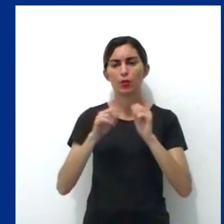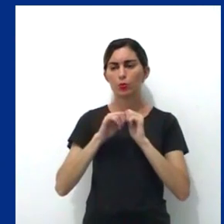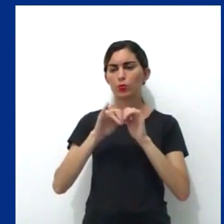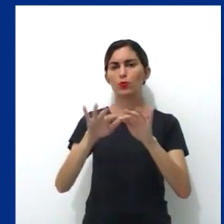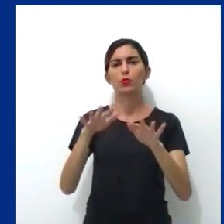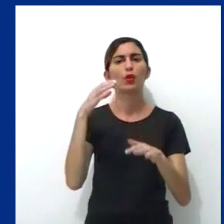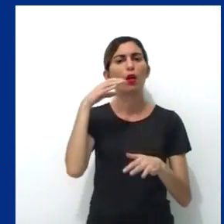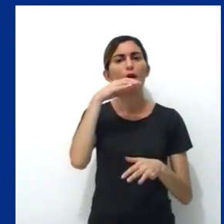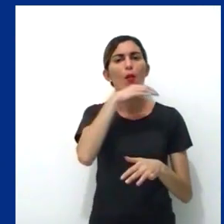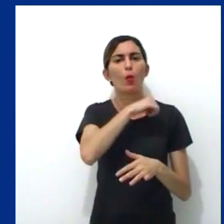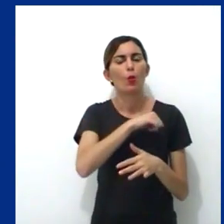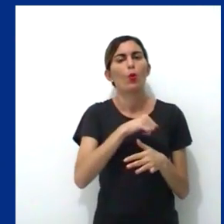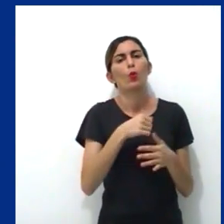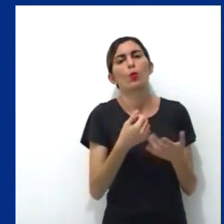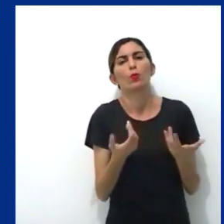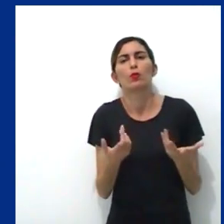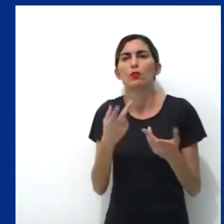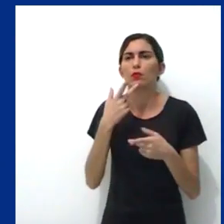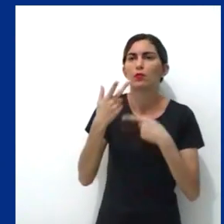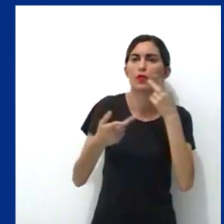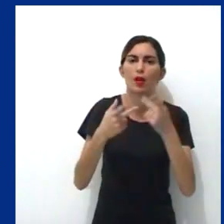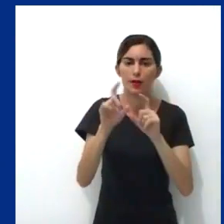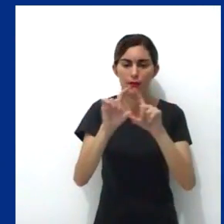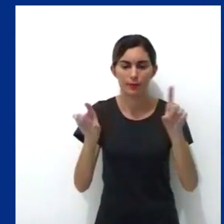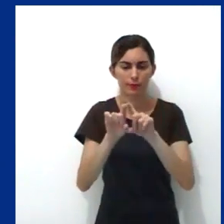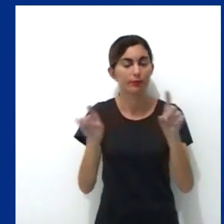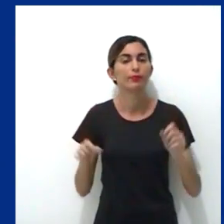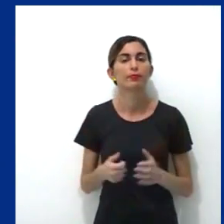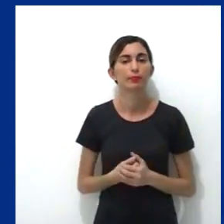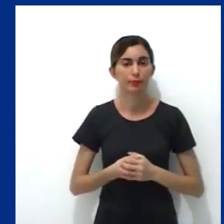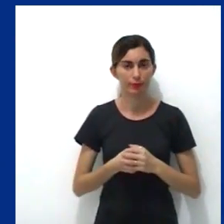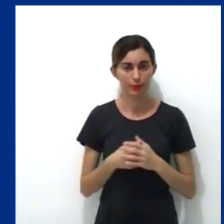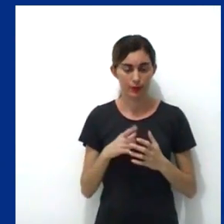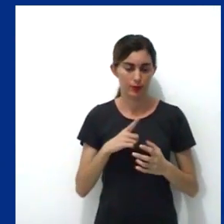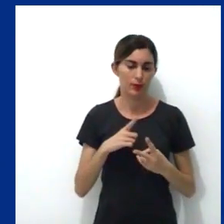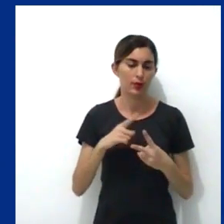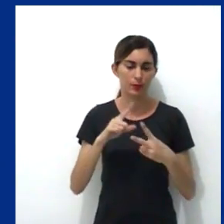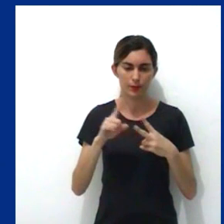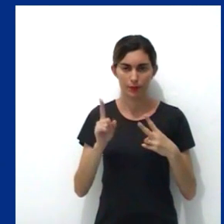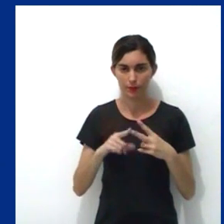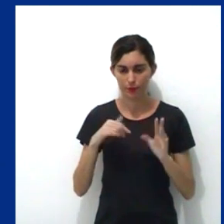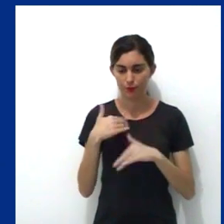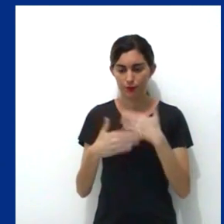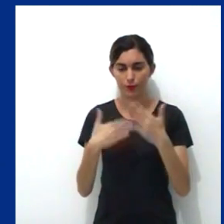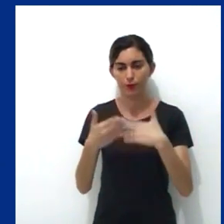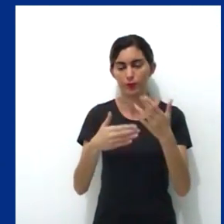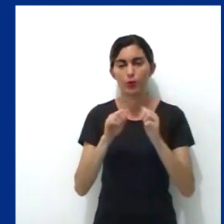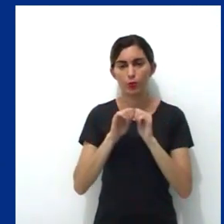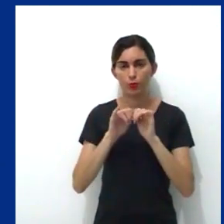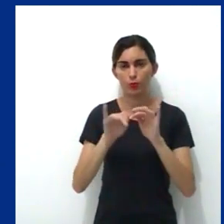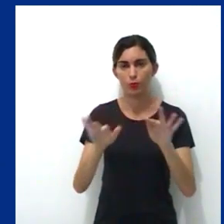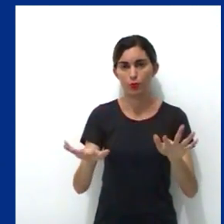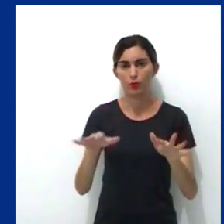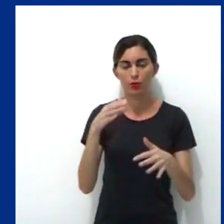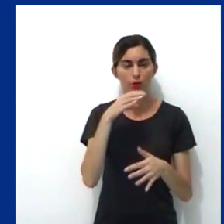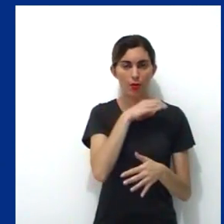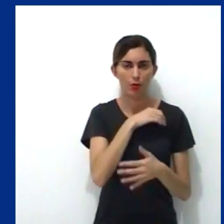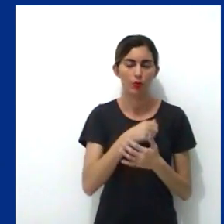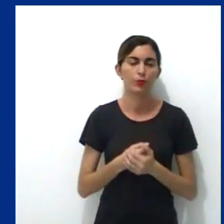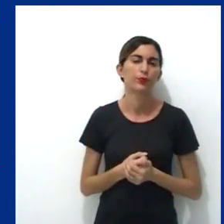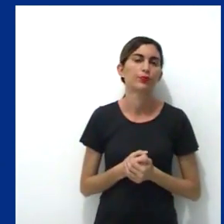Como assim não completamente? Luvas. Então o menino mostra as suas luvas, né? Então vamos à